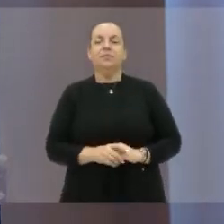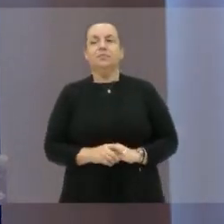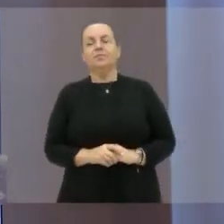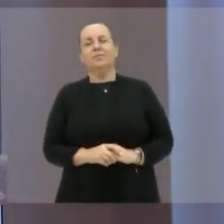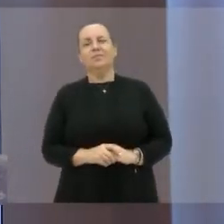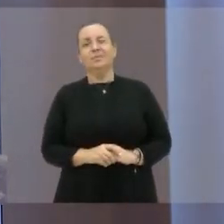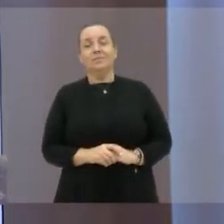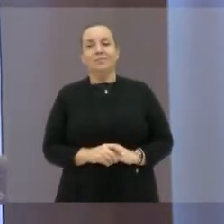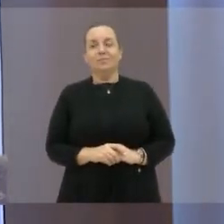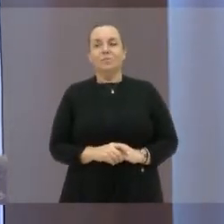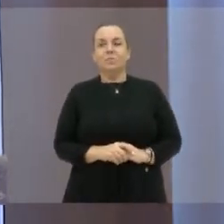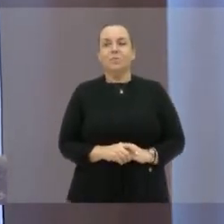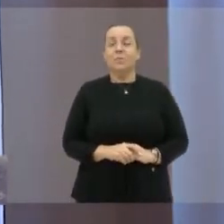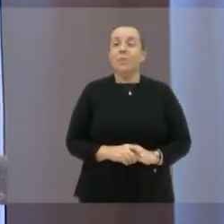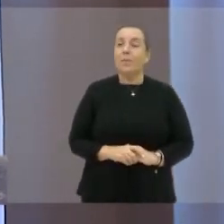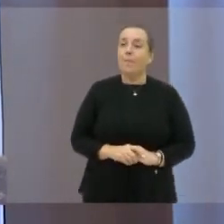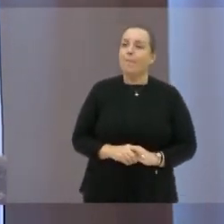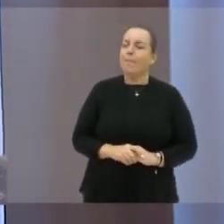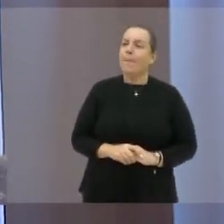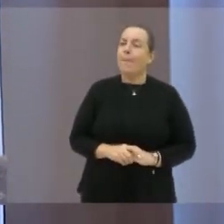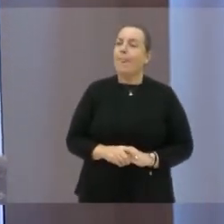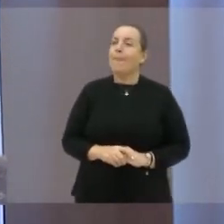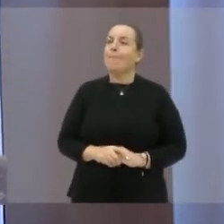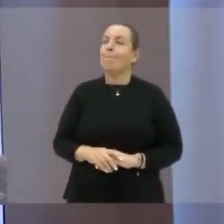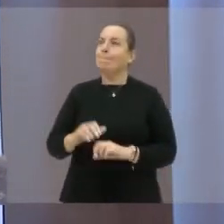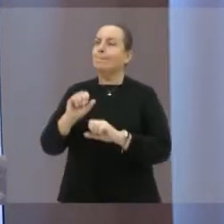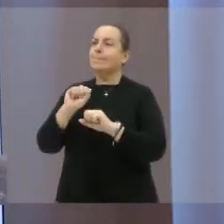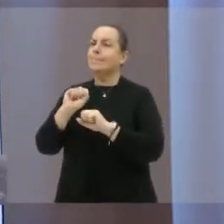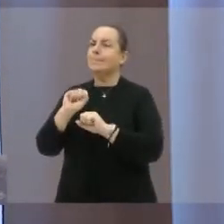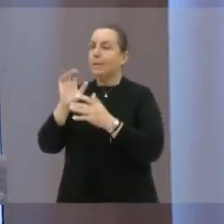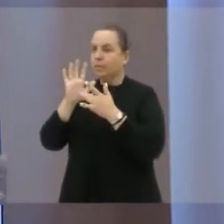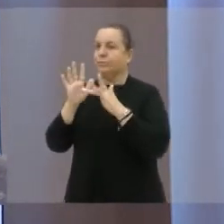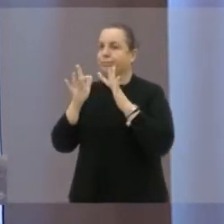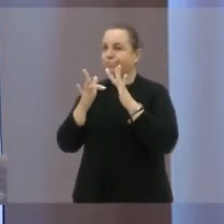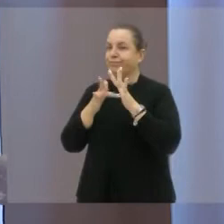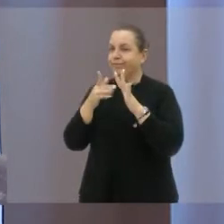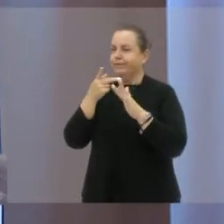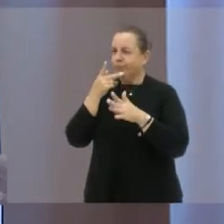esperado que viesses a mim.